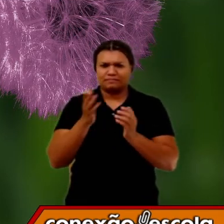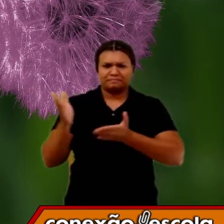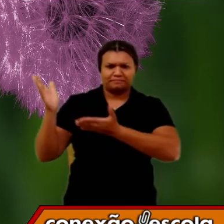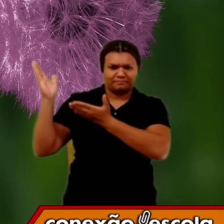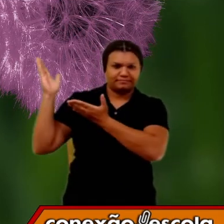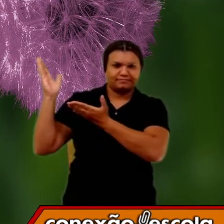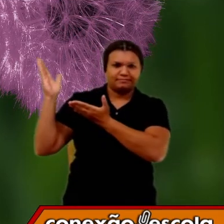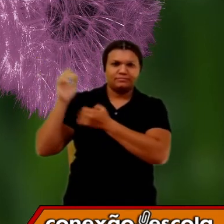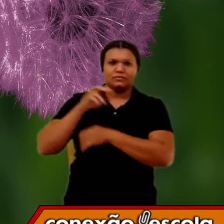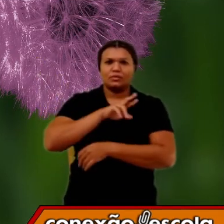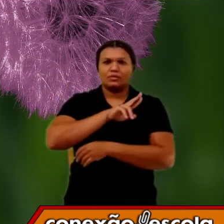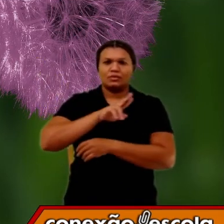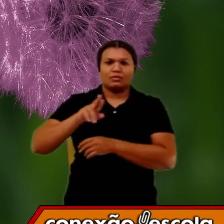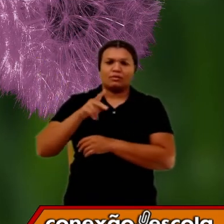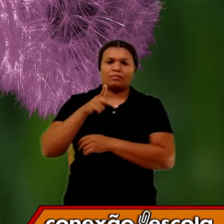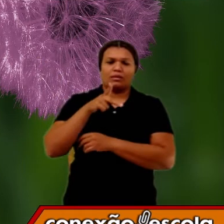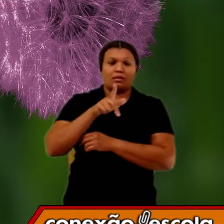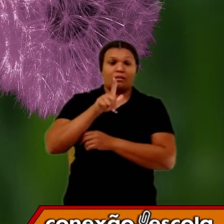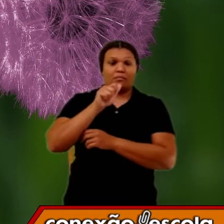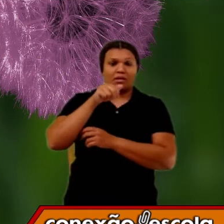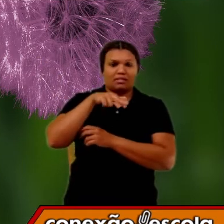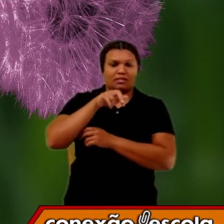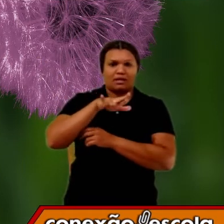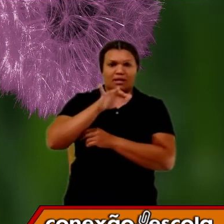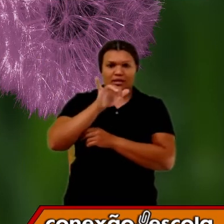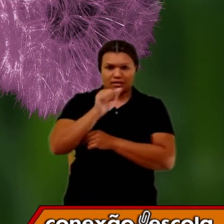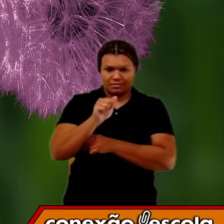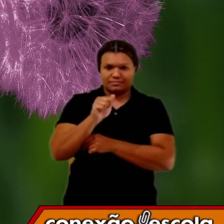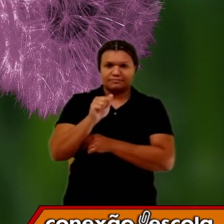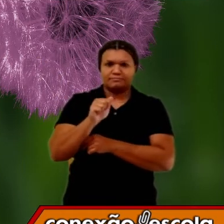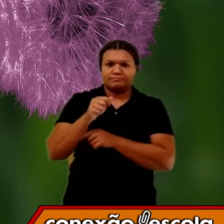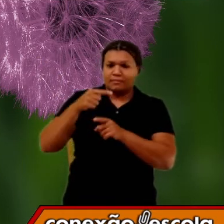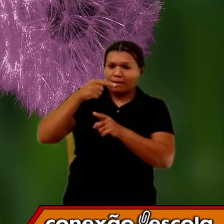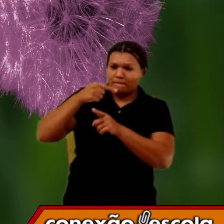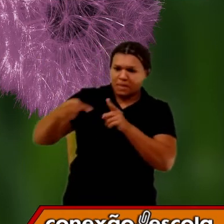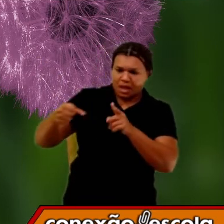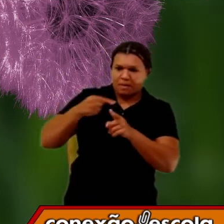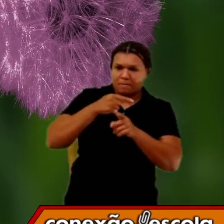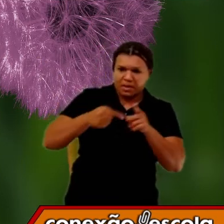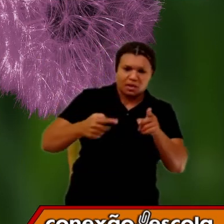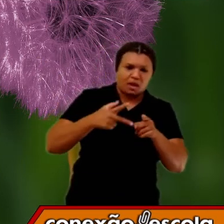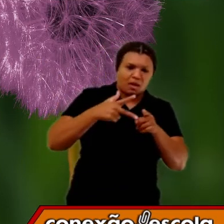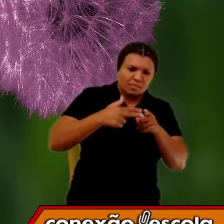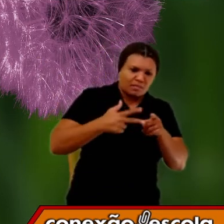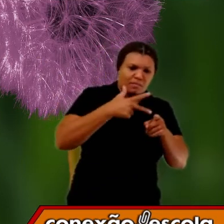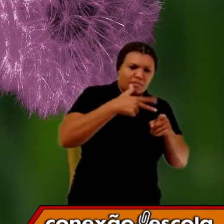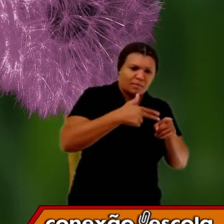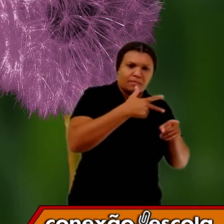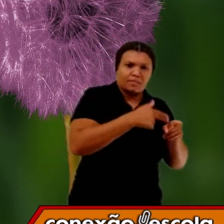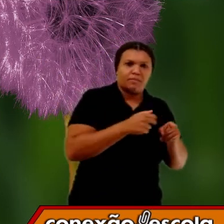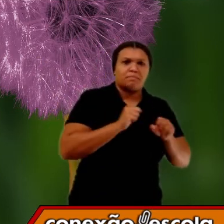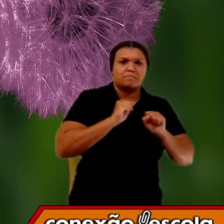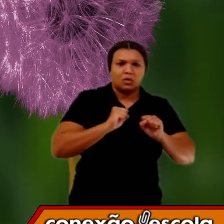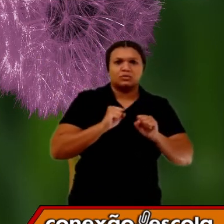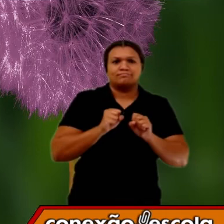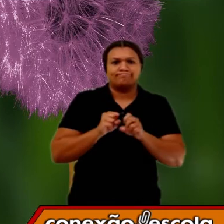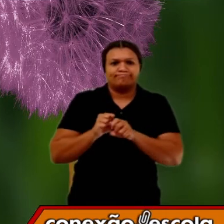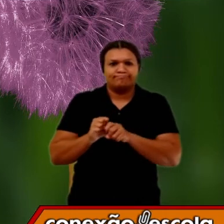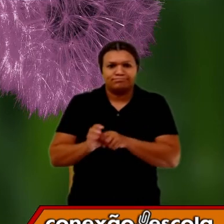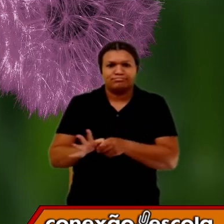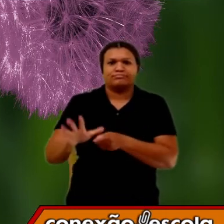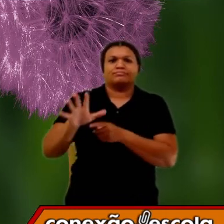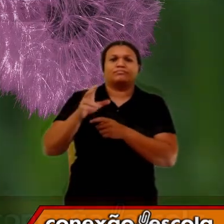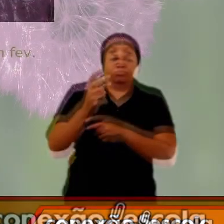meio, cada pedacinho da planária dá origem a um novo animal. Eu passo a ter 2 indivíduos nesse